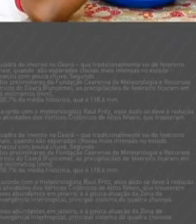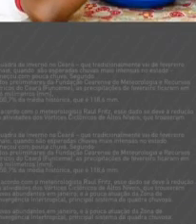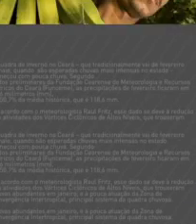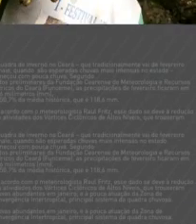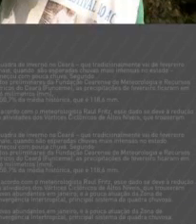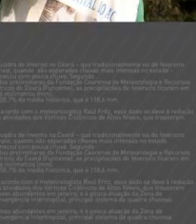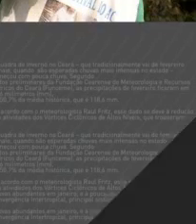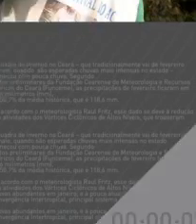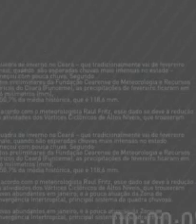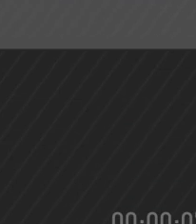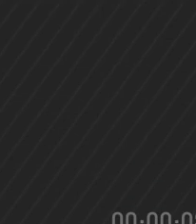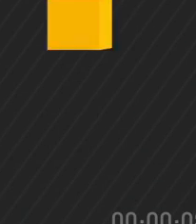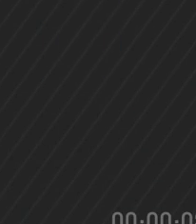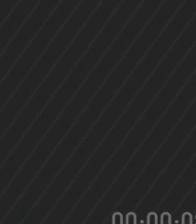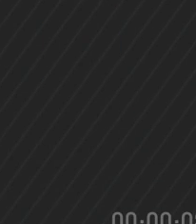w